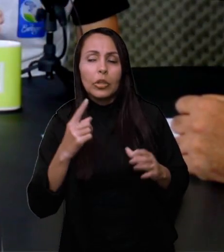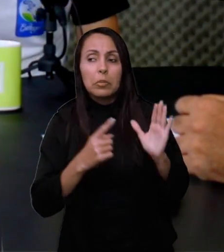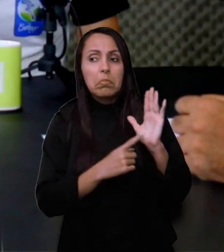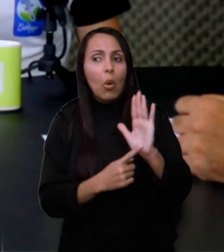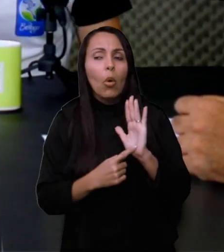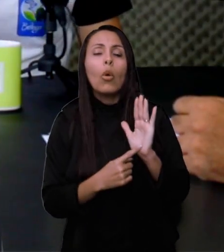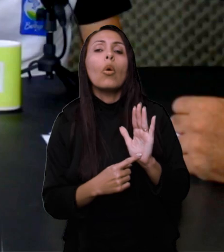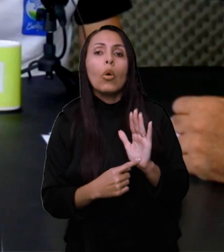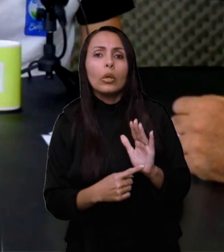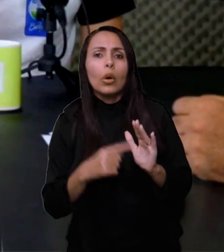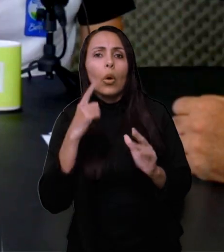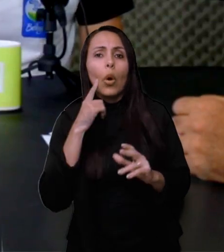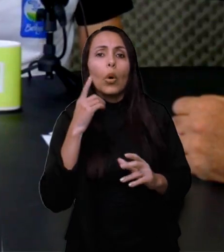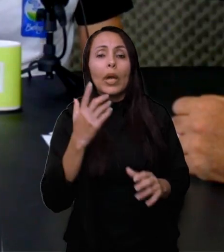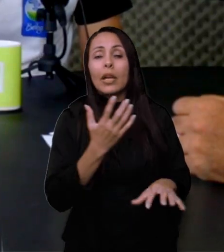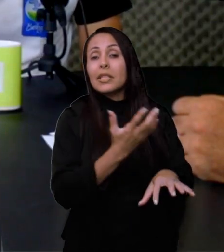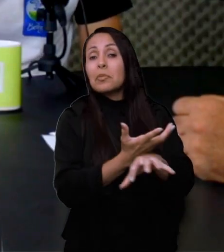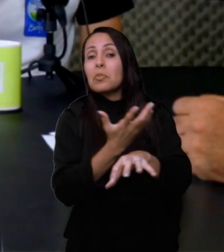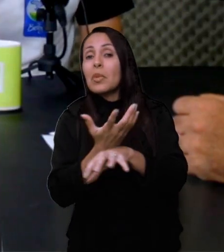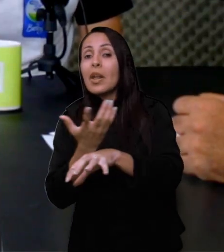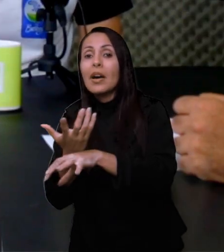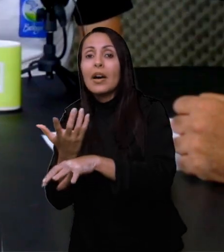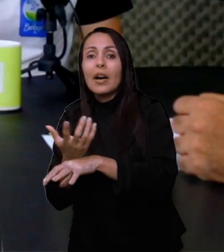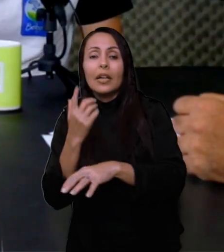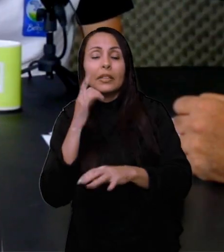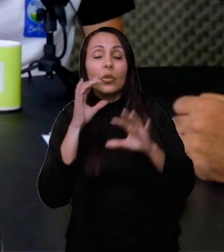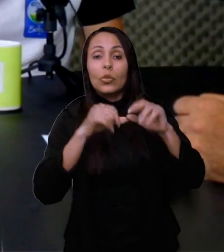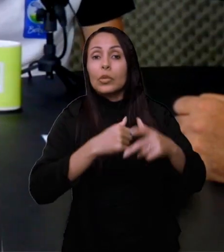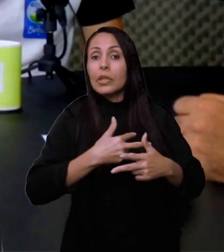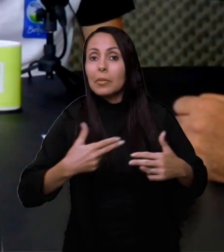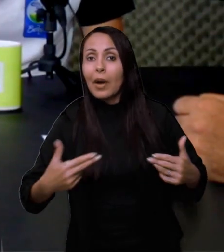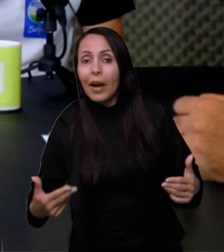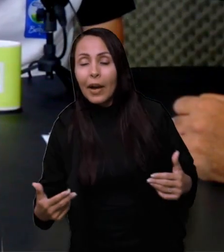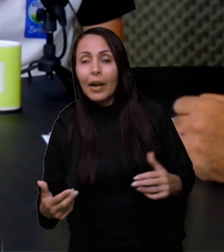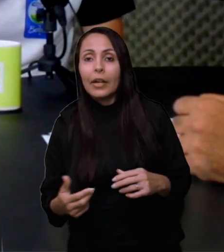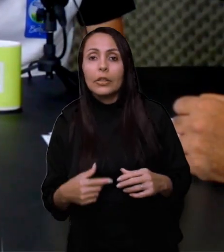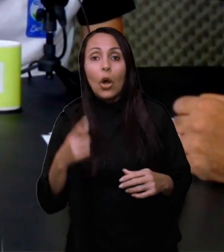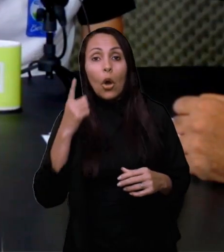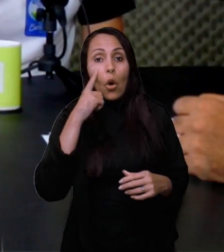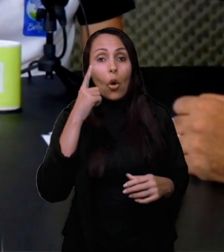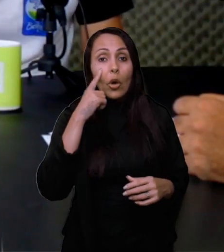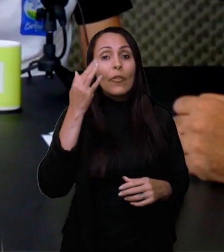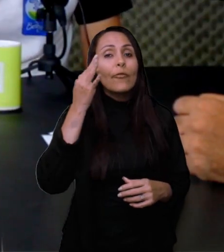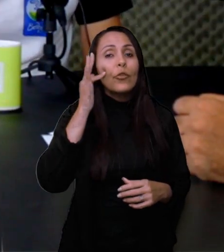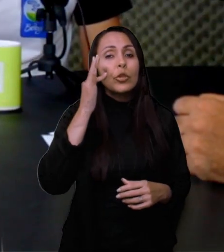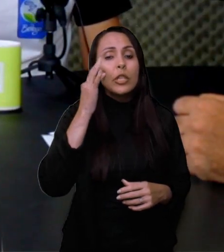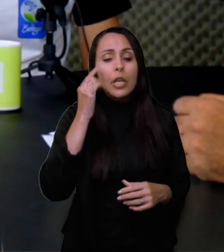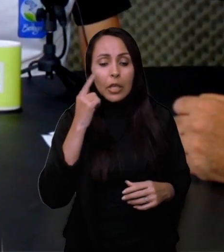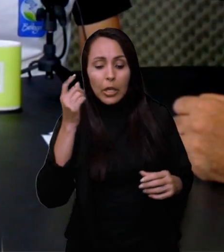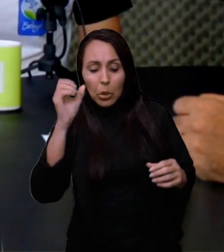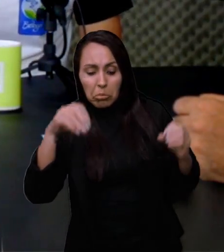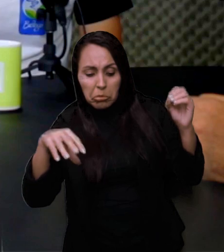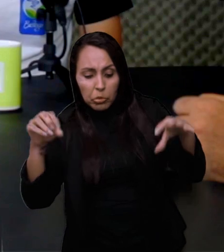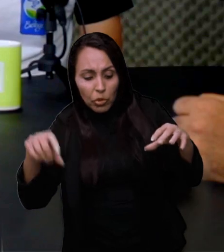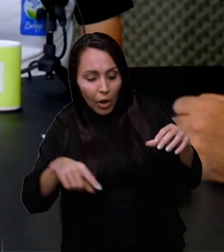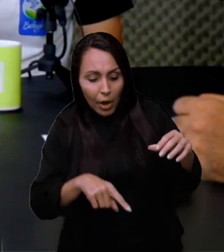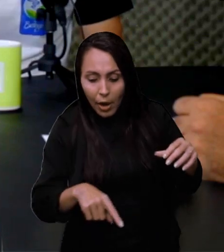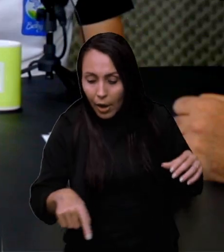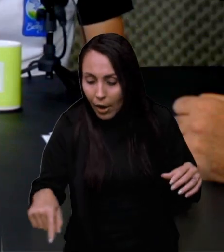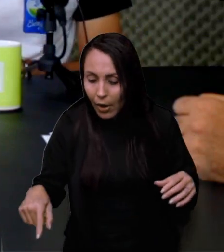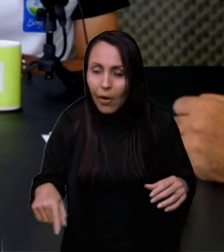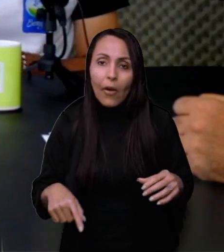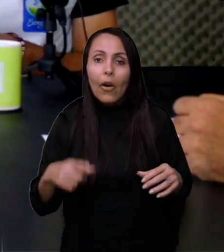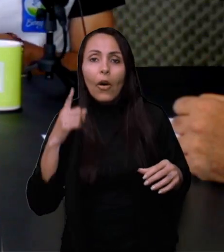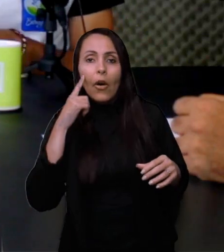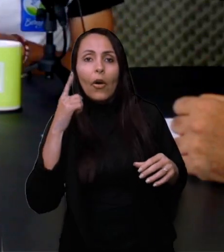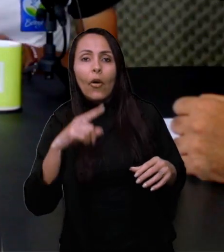mão. Olha as plantas que a gente tem, olha esses animais aqui, olha essas frutinhas que tem aqui no chão, os animais que derrubaram. Uhum. Olha o